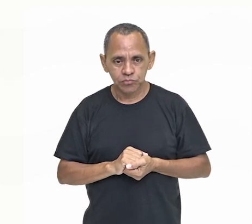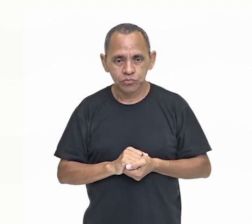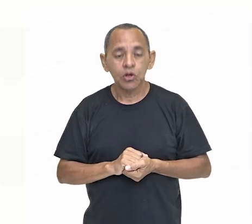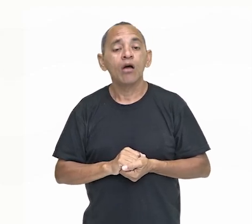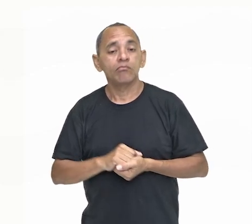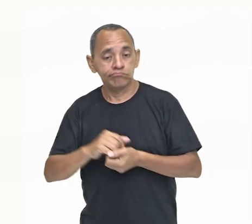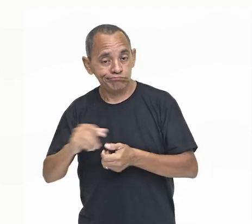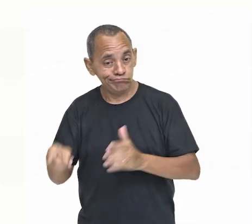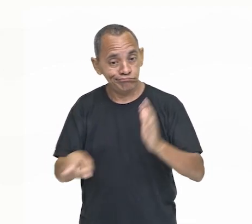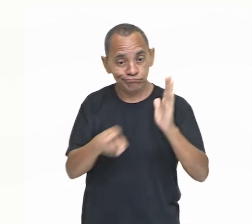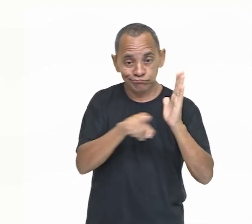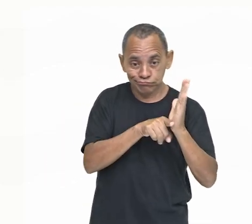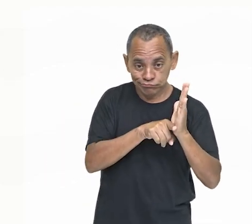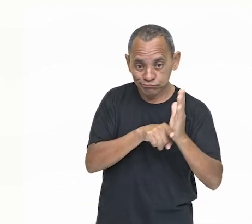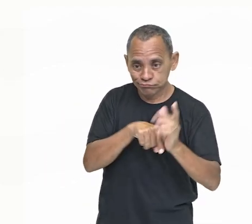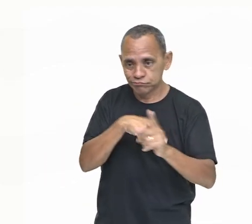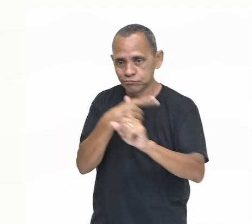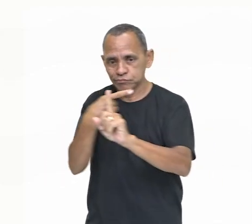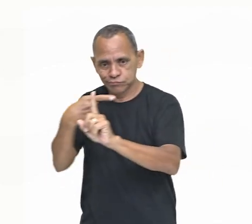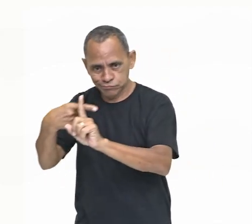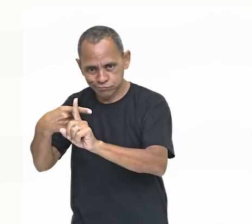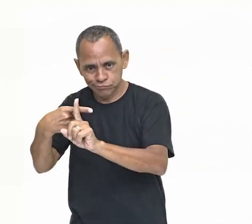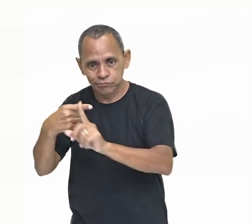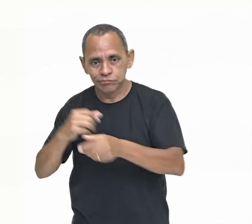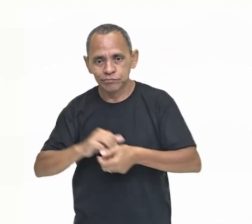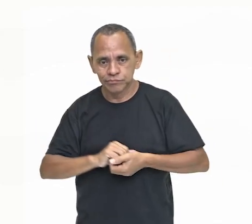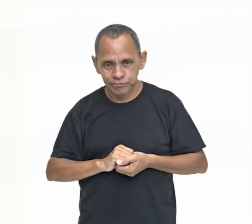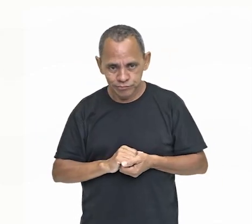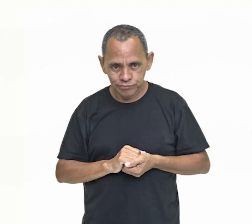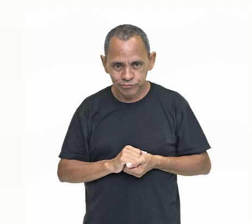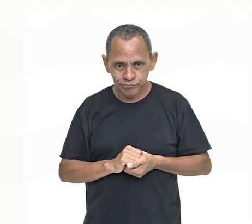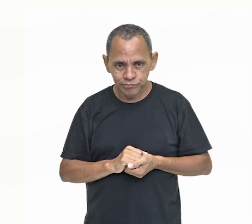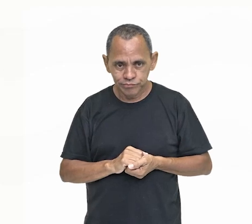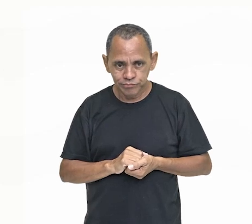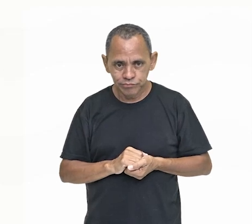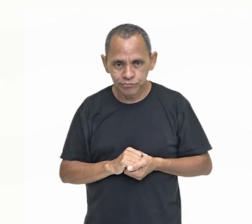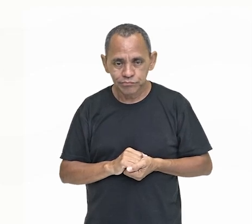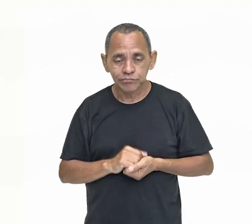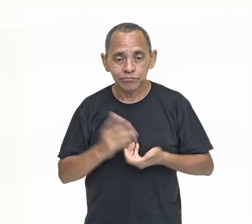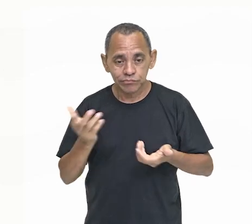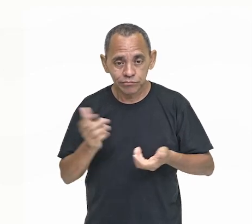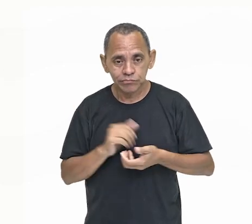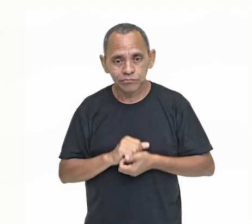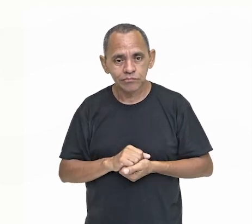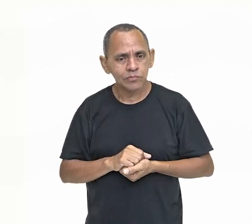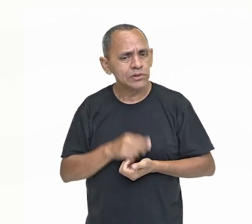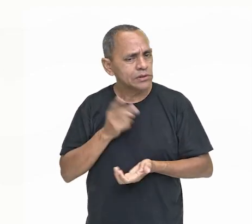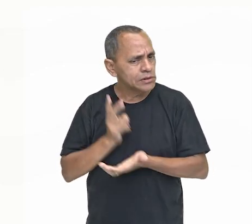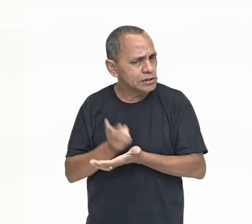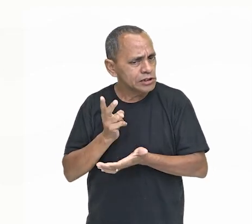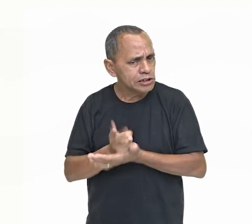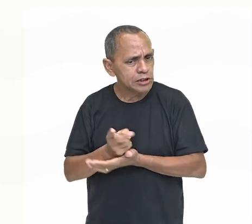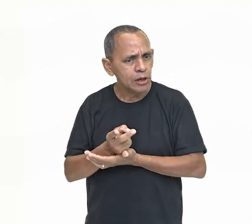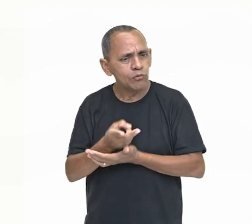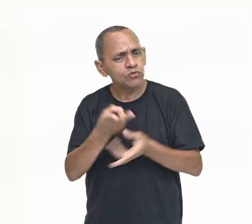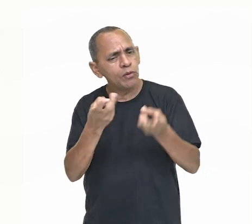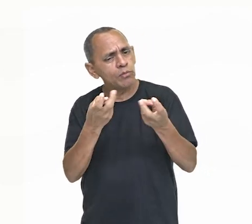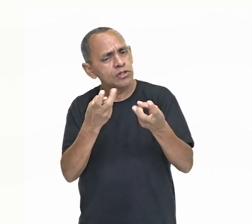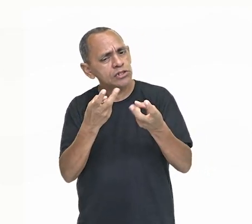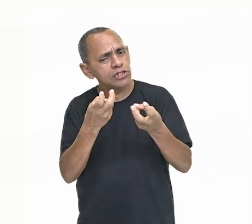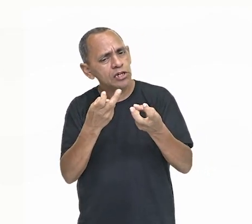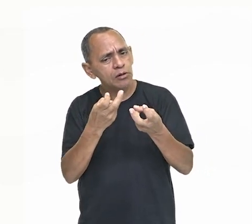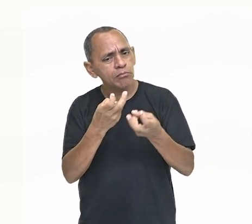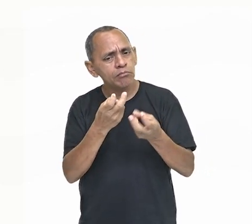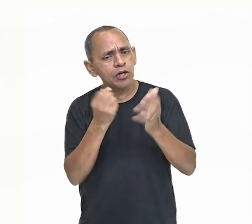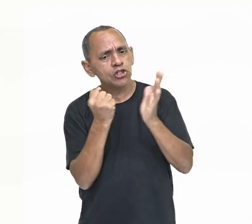uma negativa e outra positiva. Logo, o símbolo, sempre você tem aí